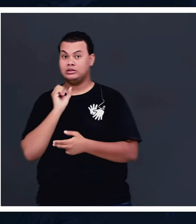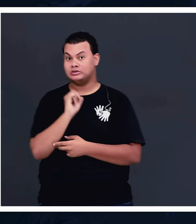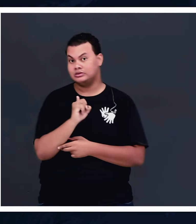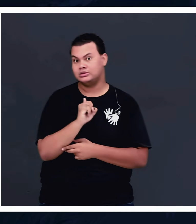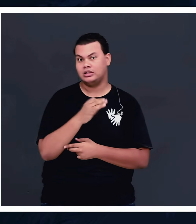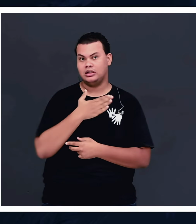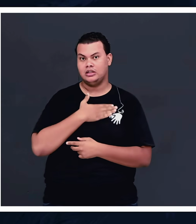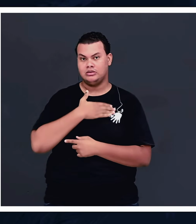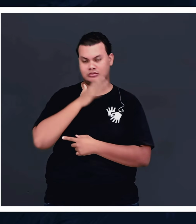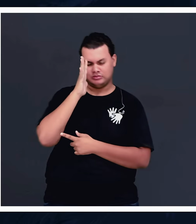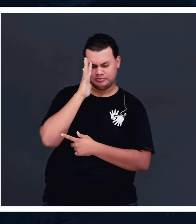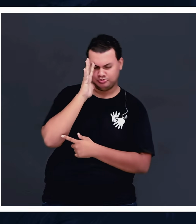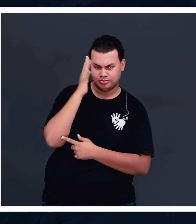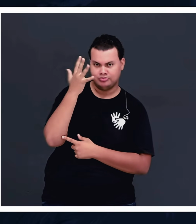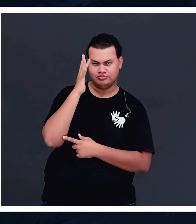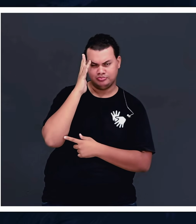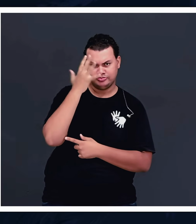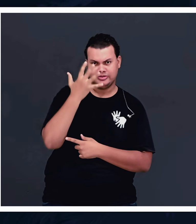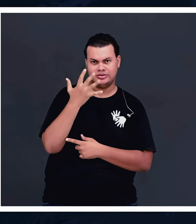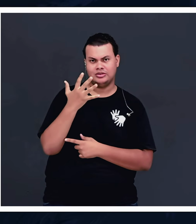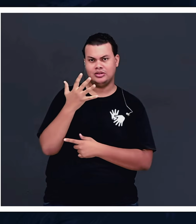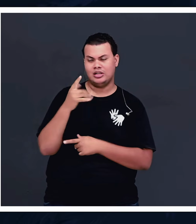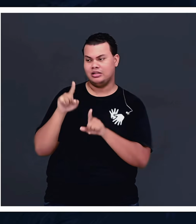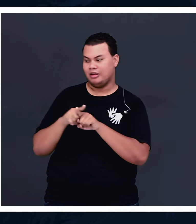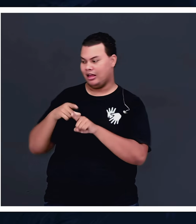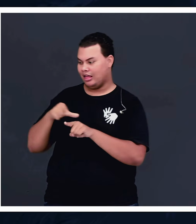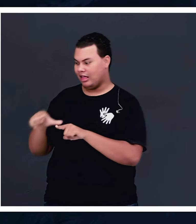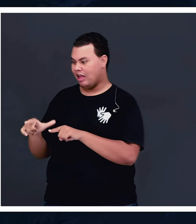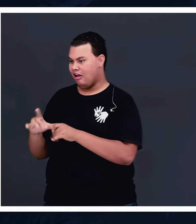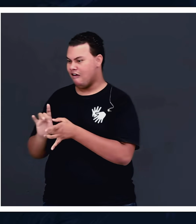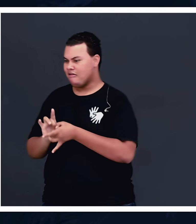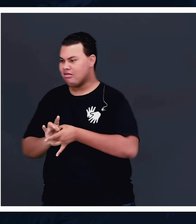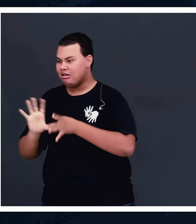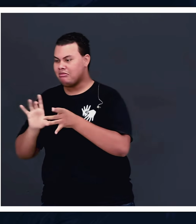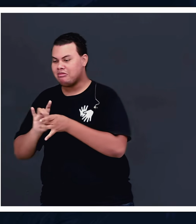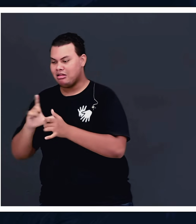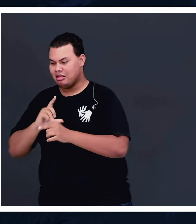você toma essas decisões, essas pequenas concessões,